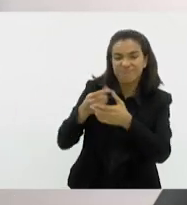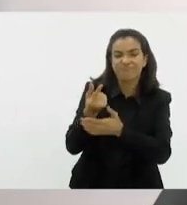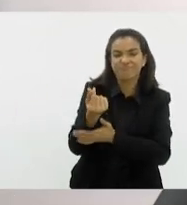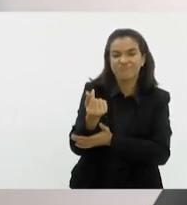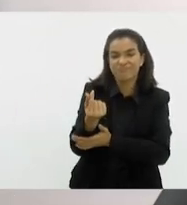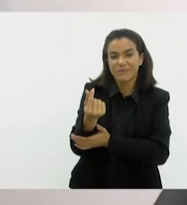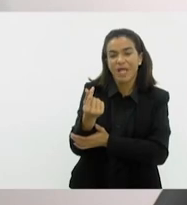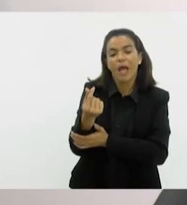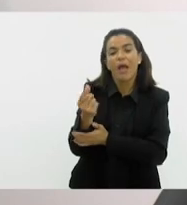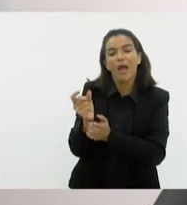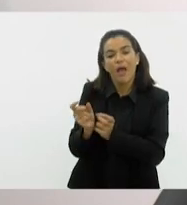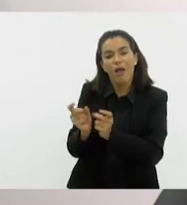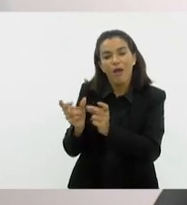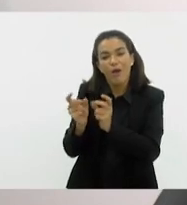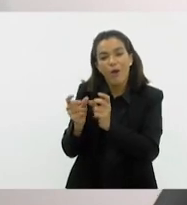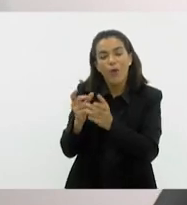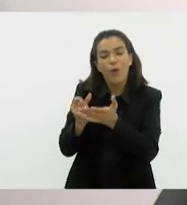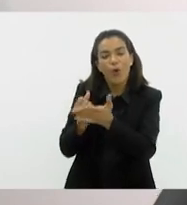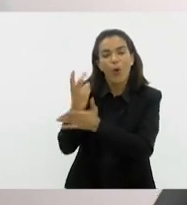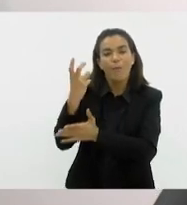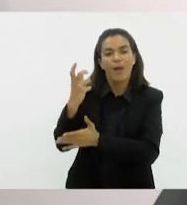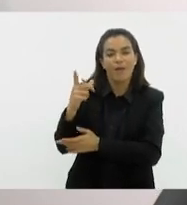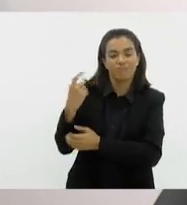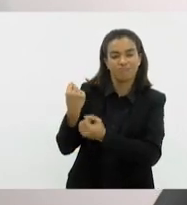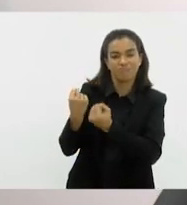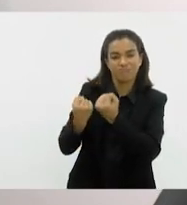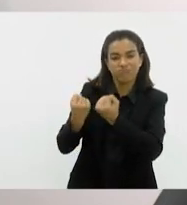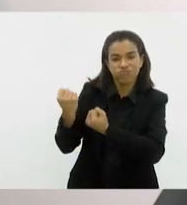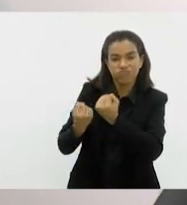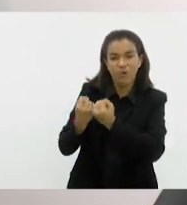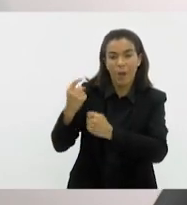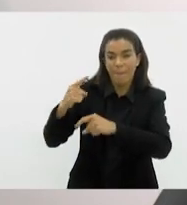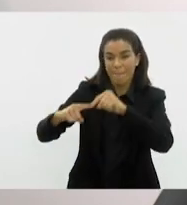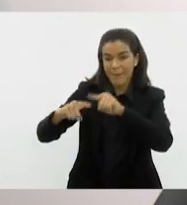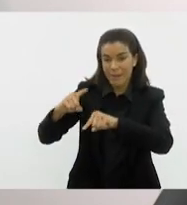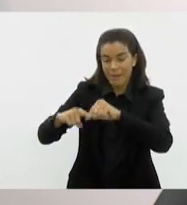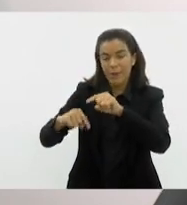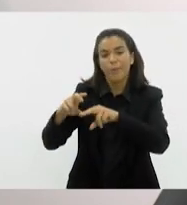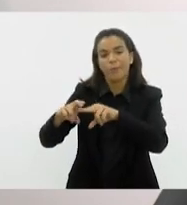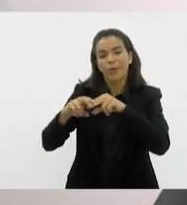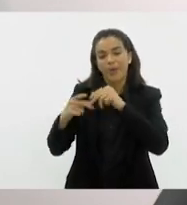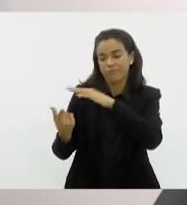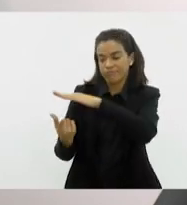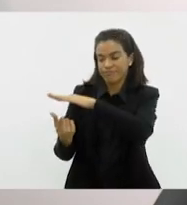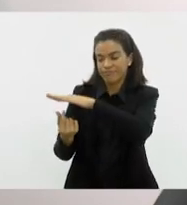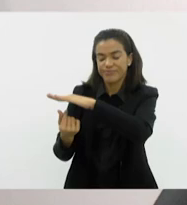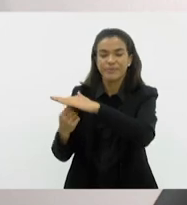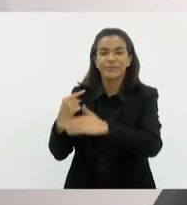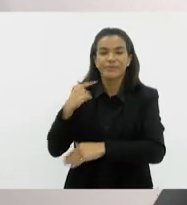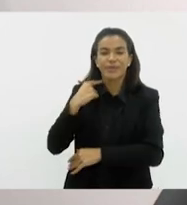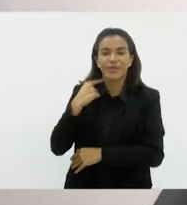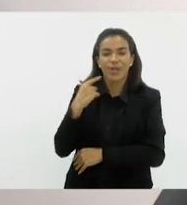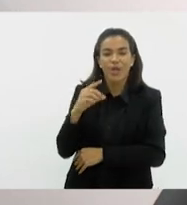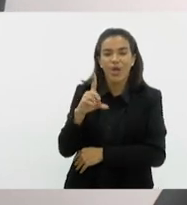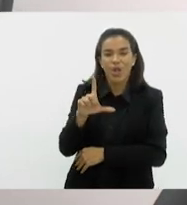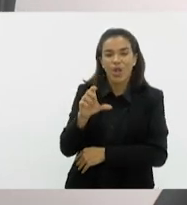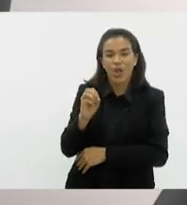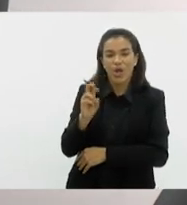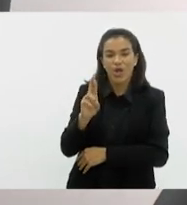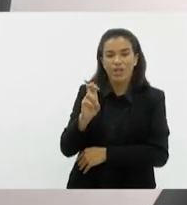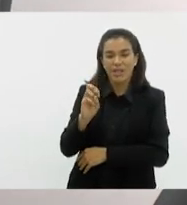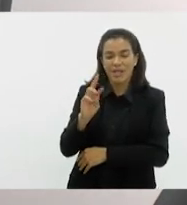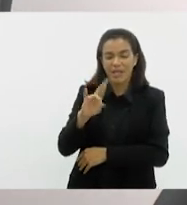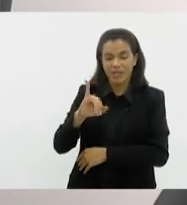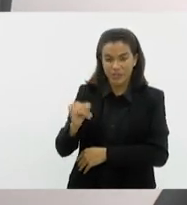a disponibilidade de aquisição de viaturas ou material por conta do fundo da Loterge. Mas é uma mudança que pode fazer na